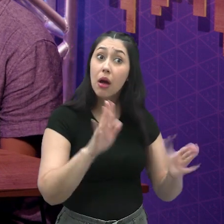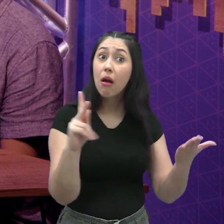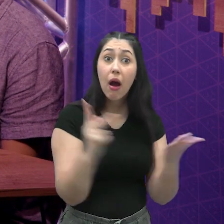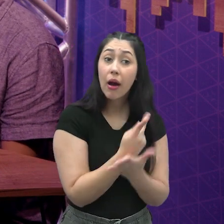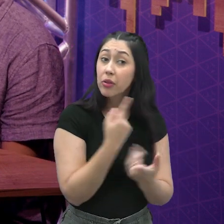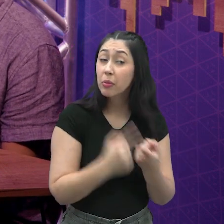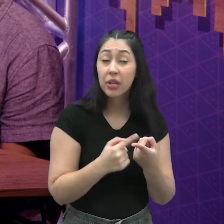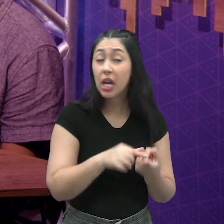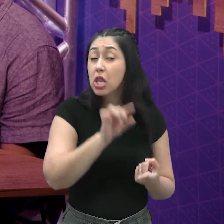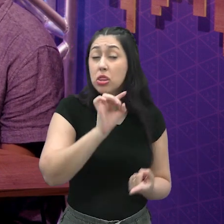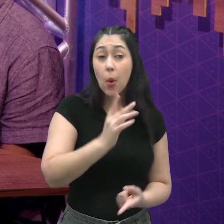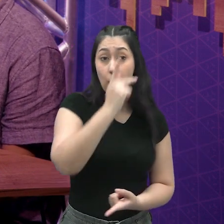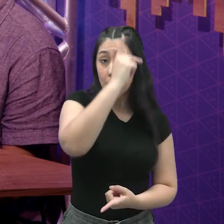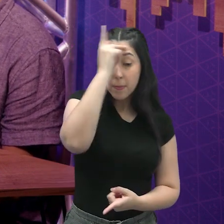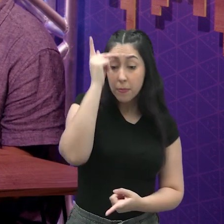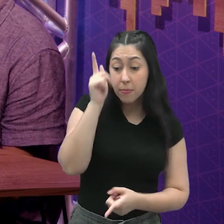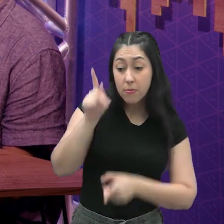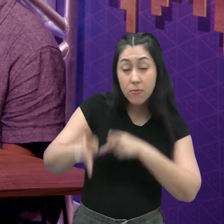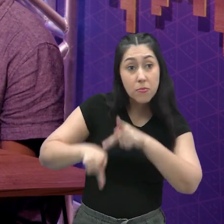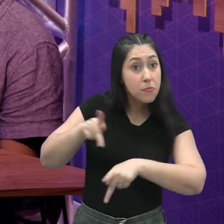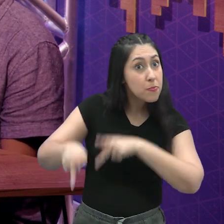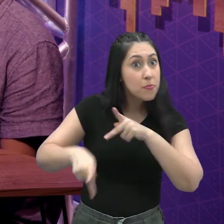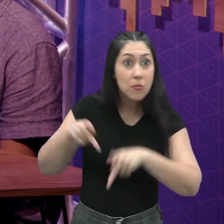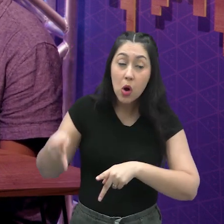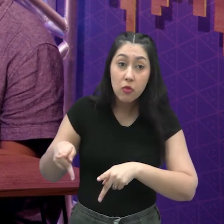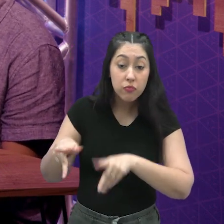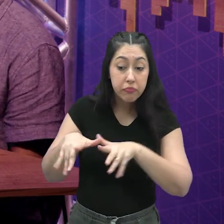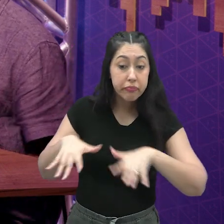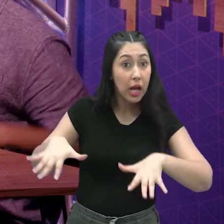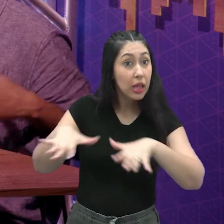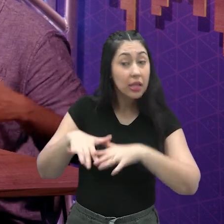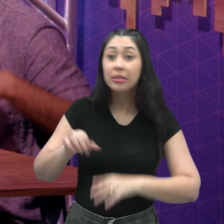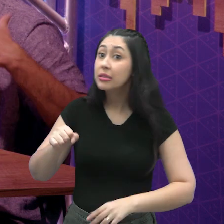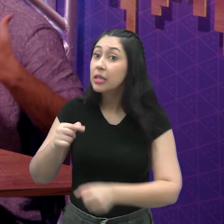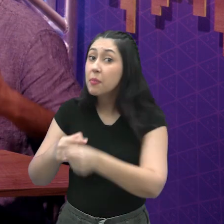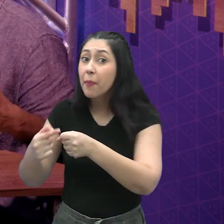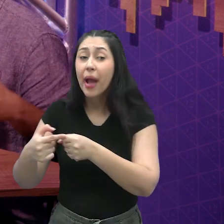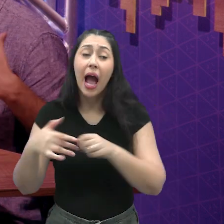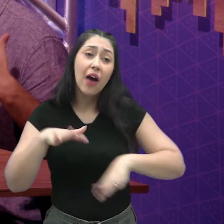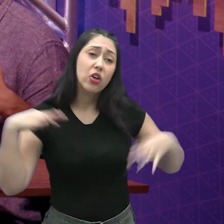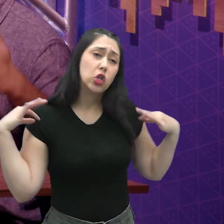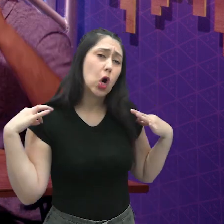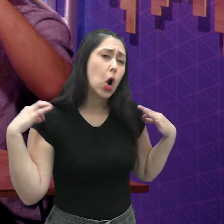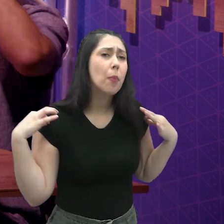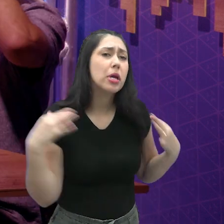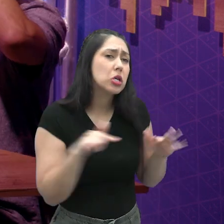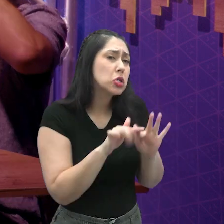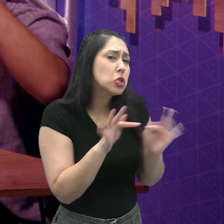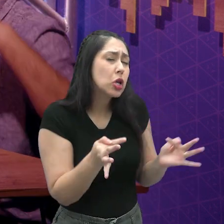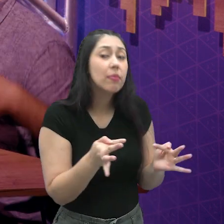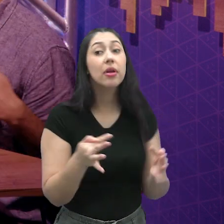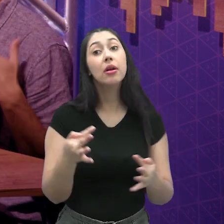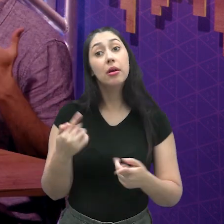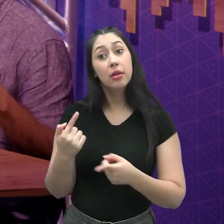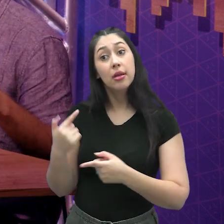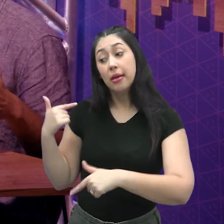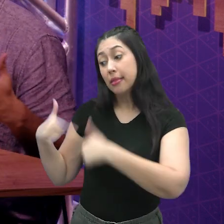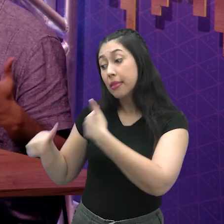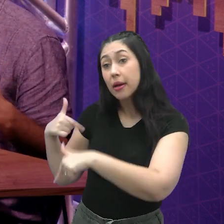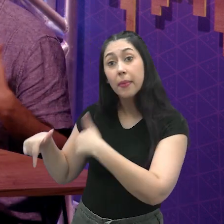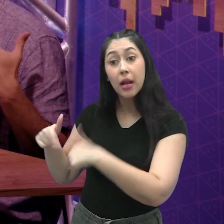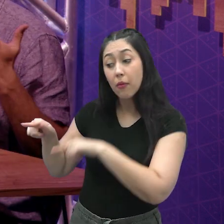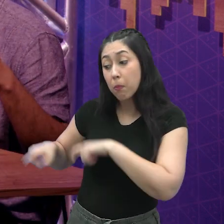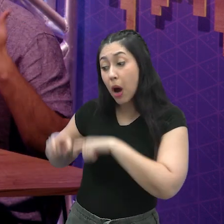Mas jeca, na verdade, é a caracterização daquele povo regional, daquele cara regional ali. Daquele cara do interior de São Paulo. Que usava roupinha simples. Que trabalhava,